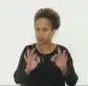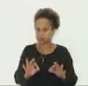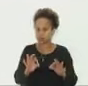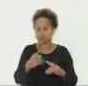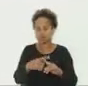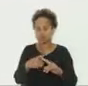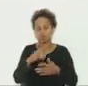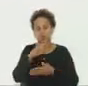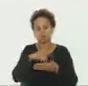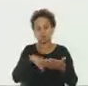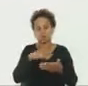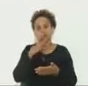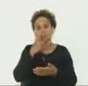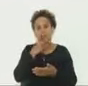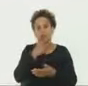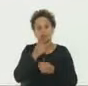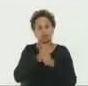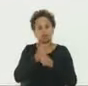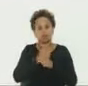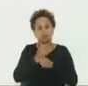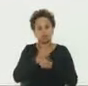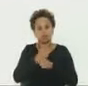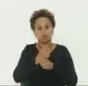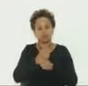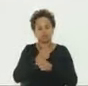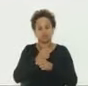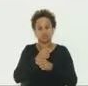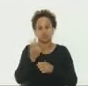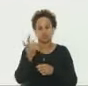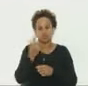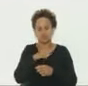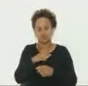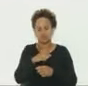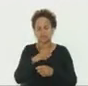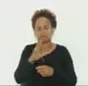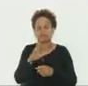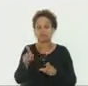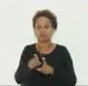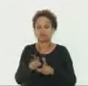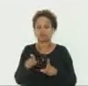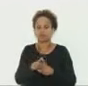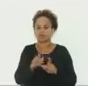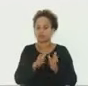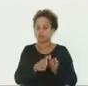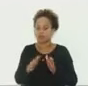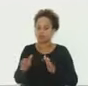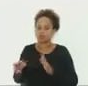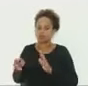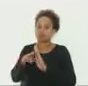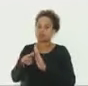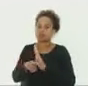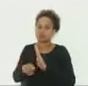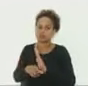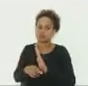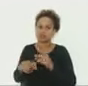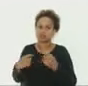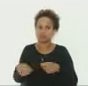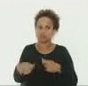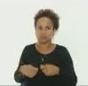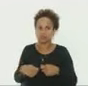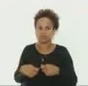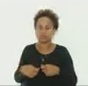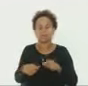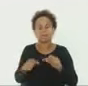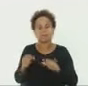só para conseguir a documentação, mas também para mantê-la em ordem e regularizada. Estes podem